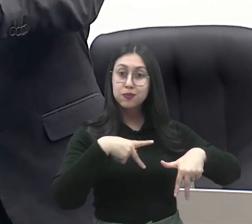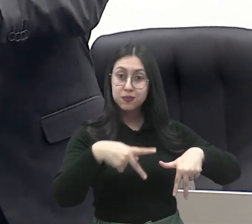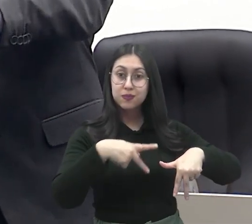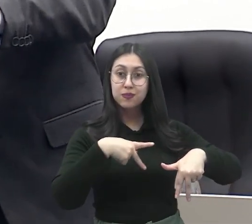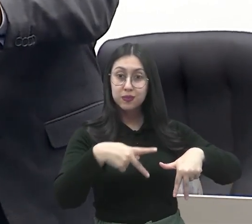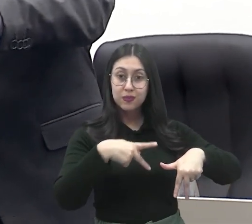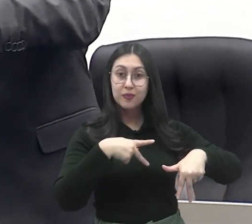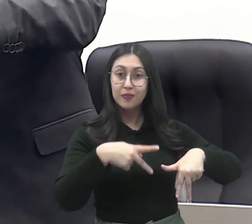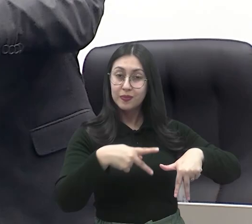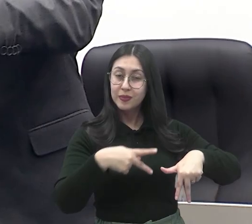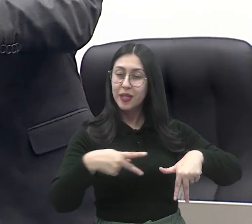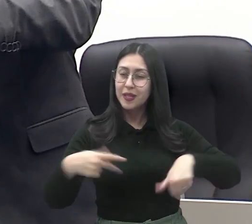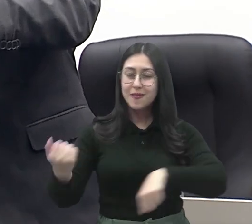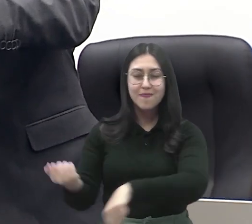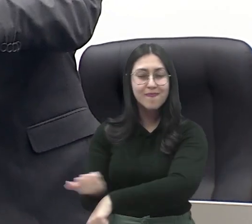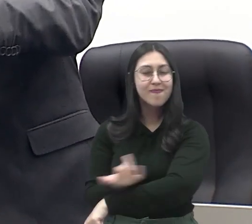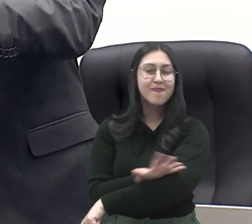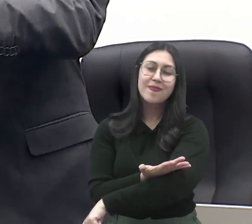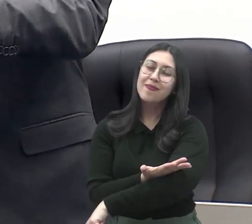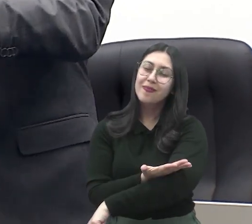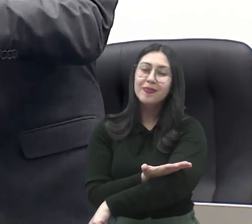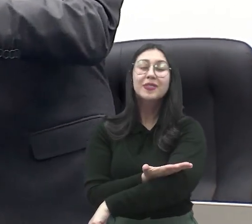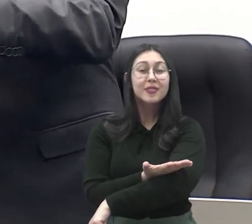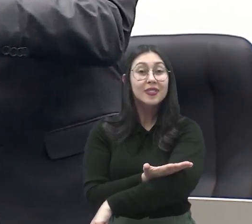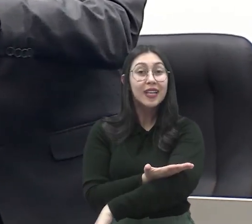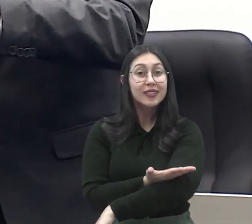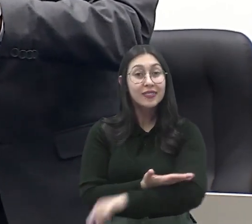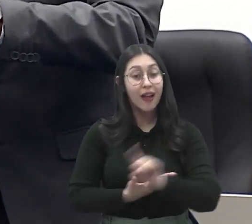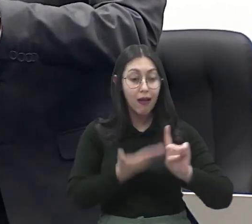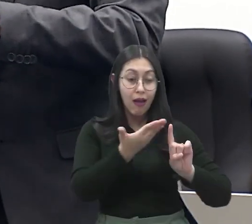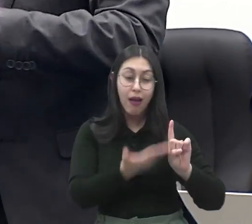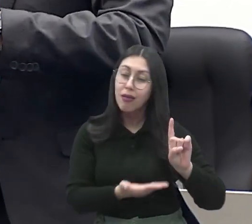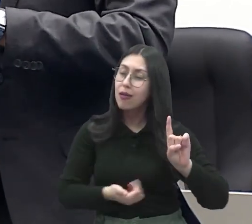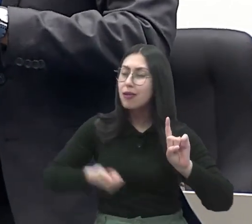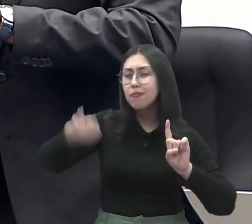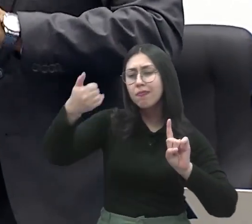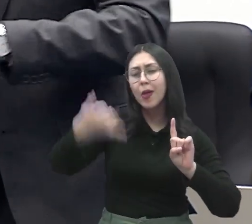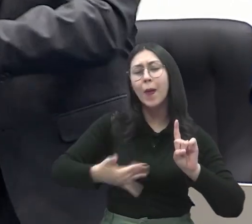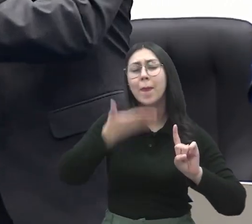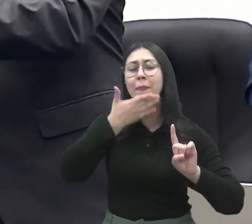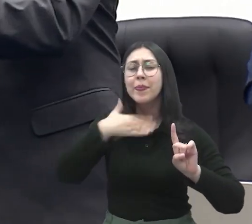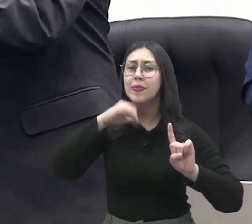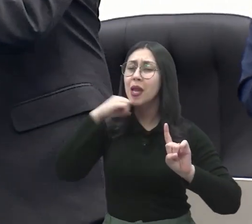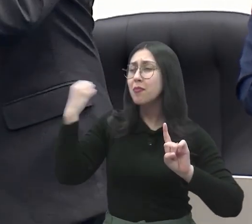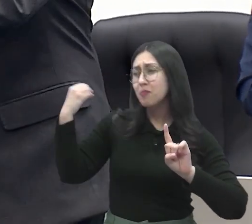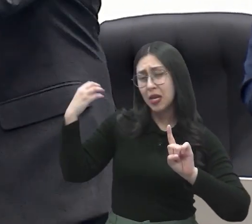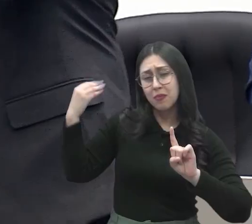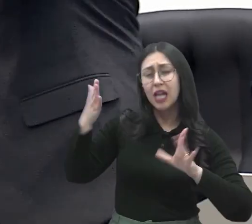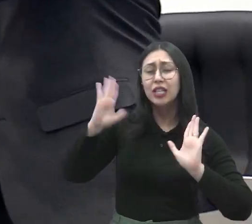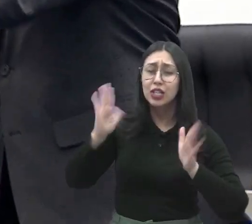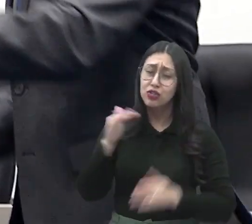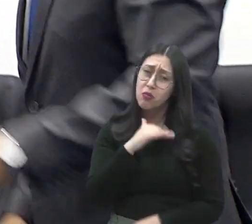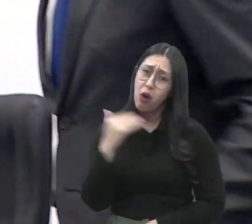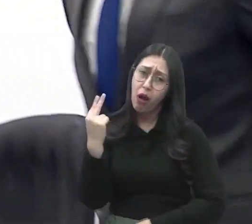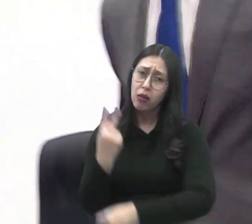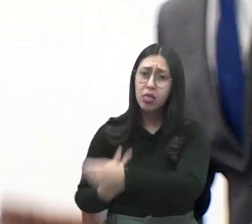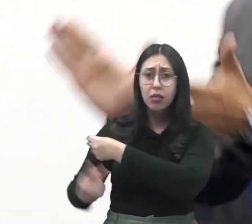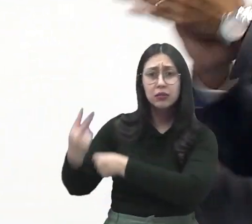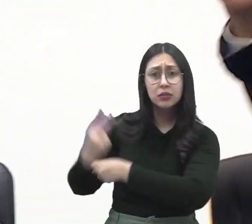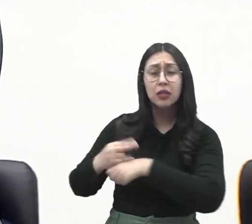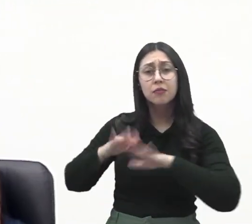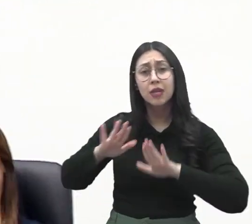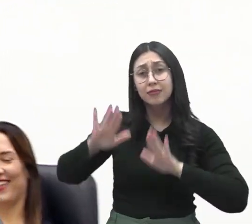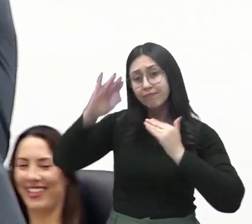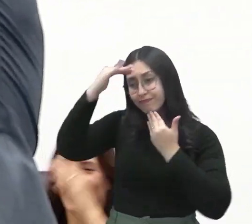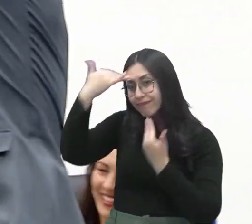cidadão joseense. Emocionado com o momento, o homenageado mencionou os ensinamentos do pai, falecido há 2 anos, para